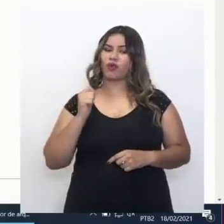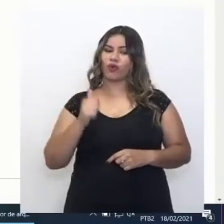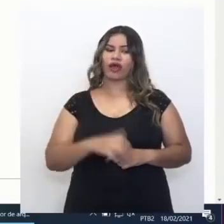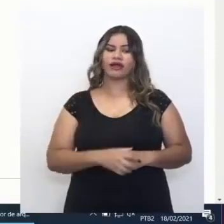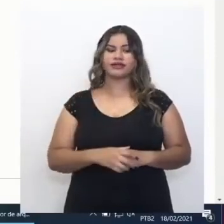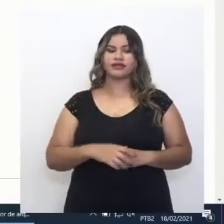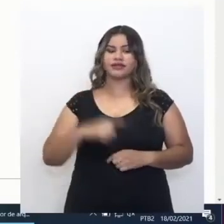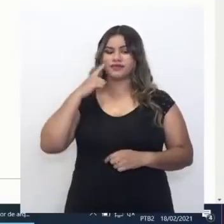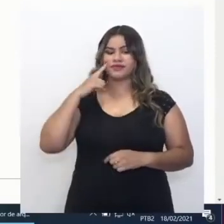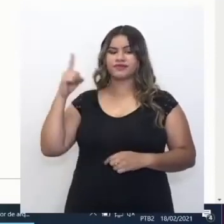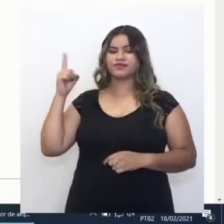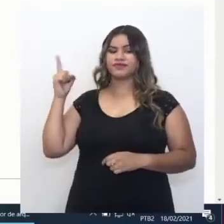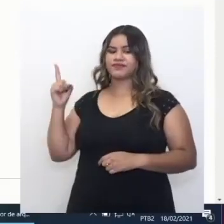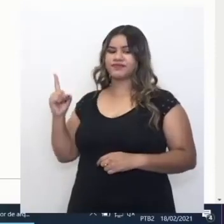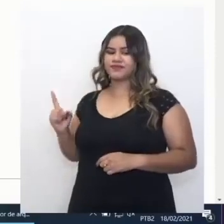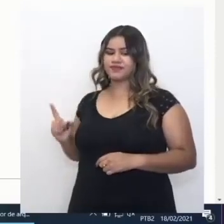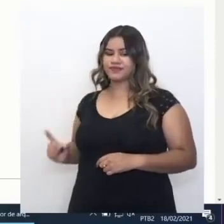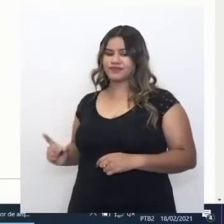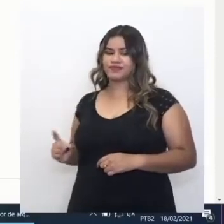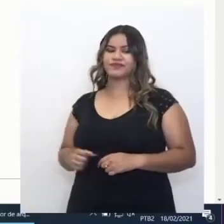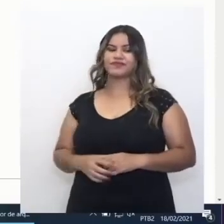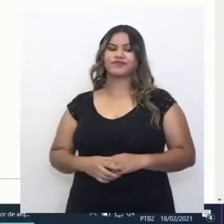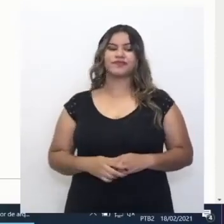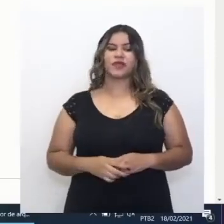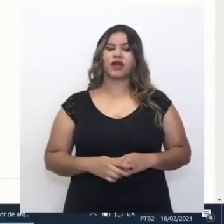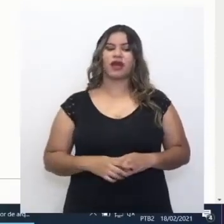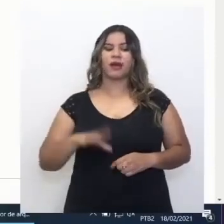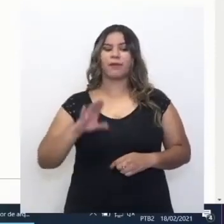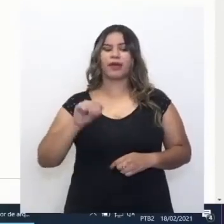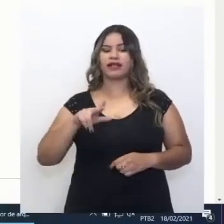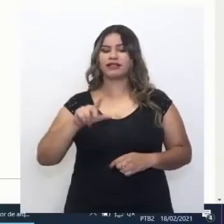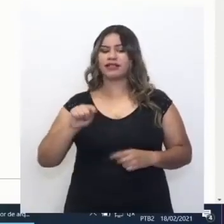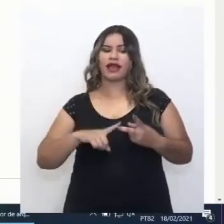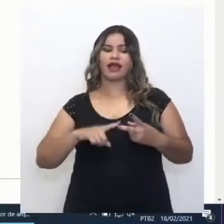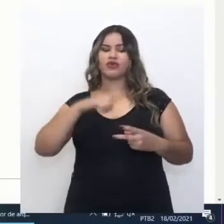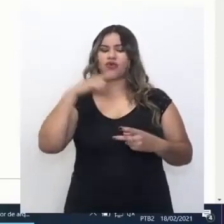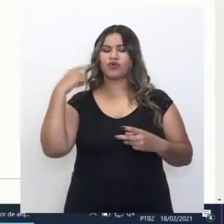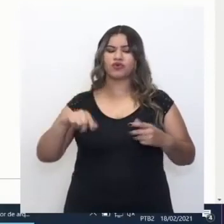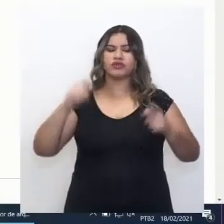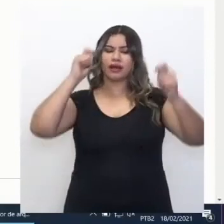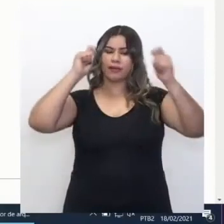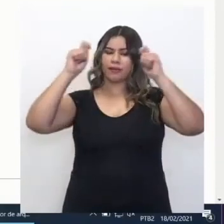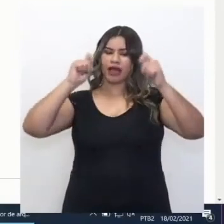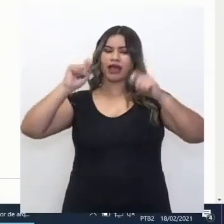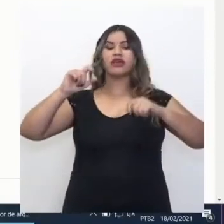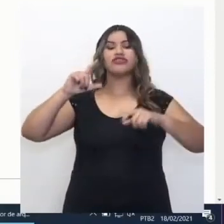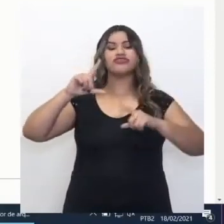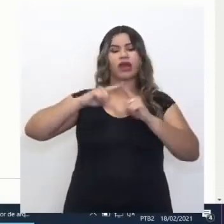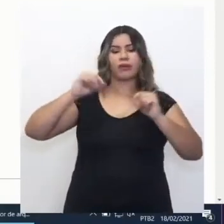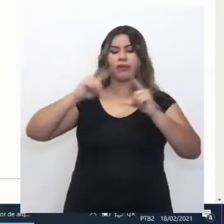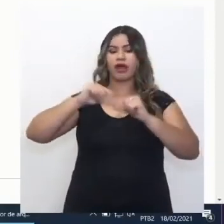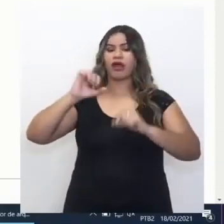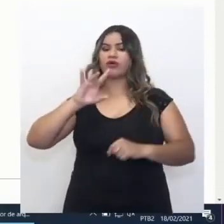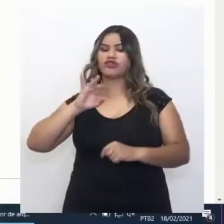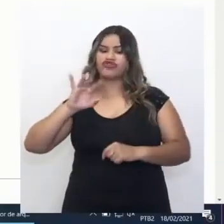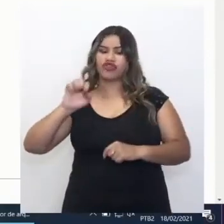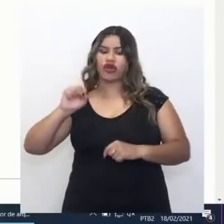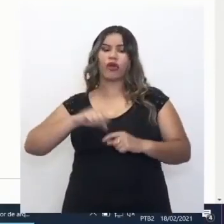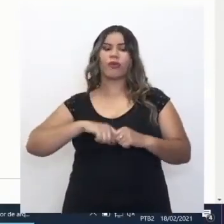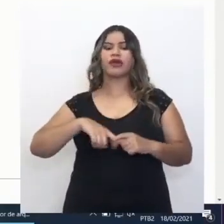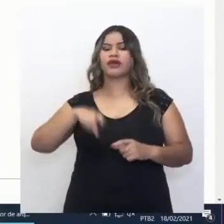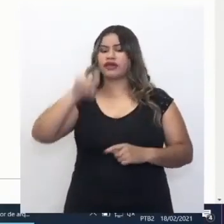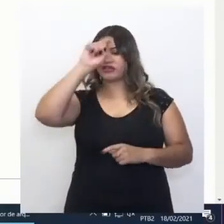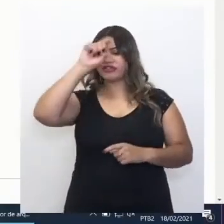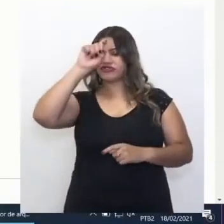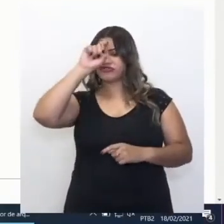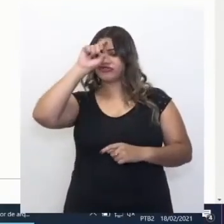nono e o México em décimo, aí não se altera. Aí nós temos lá Japão, Etiópia, Filipinas, Egito, o Vietnã, República Democrática